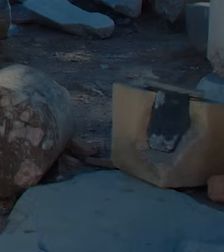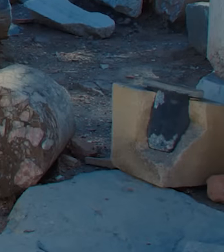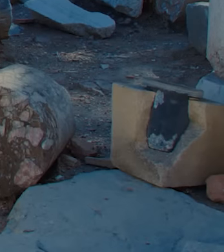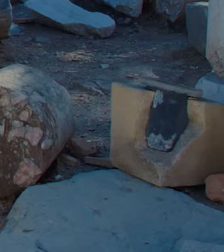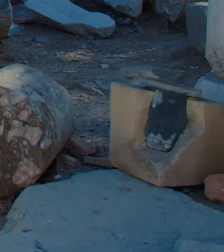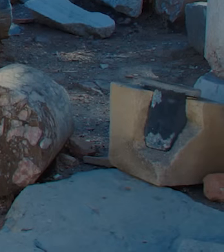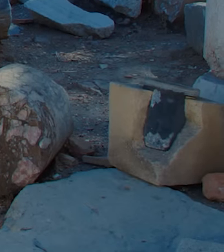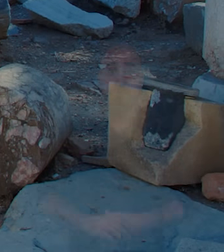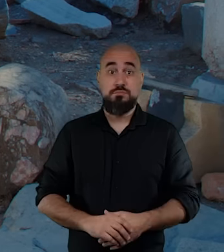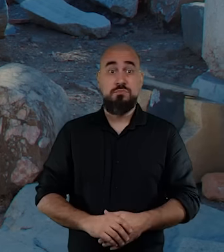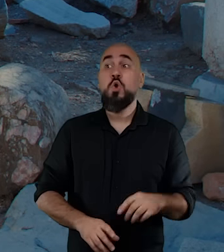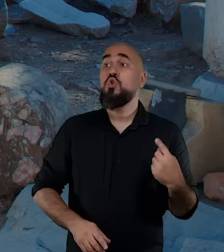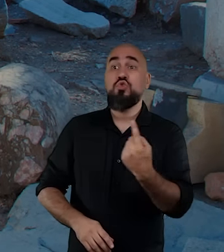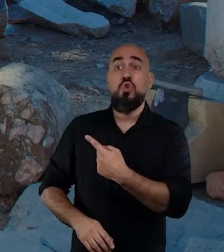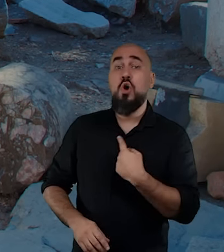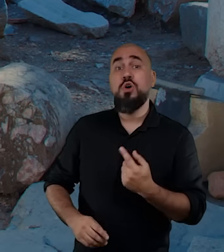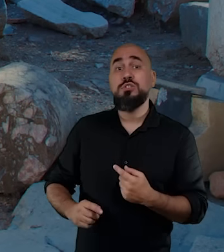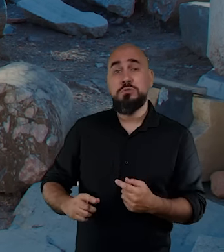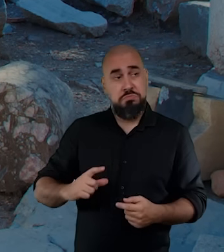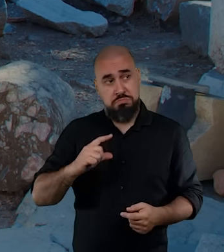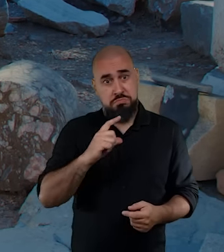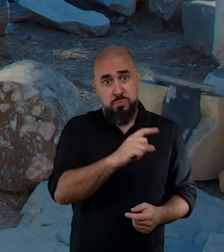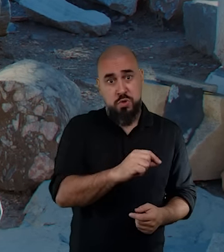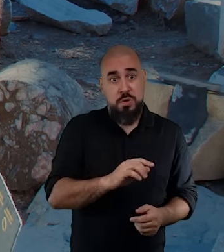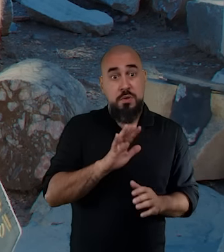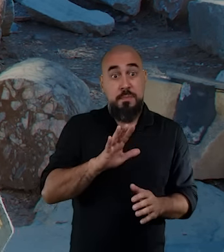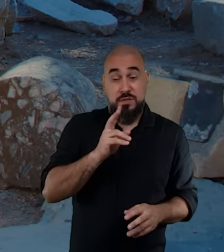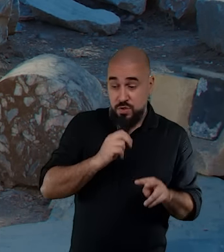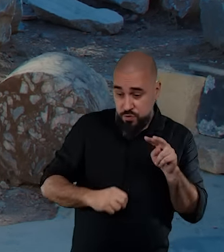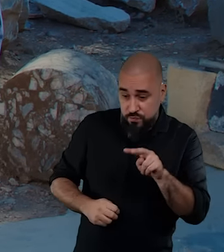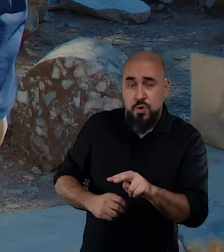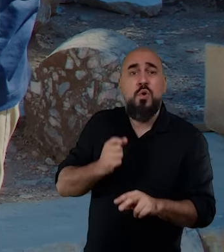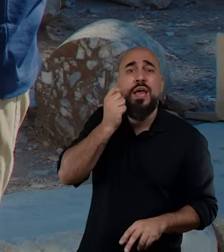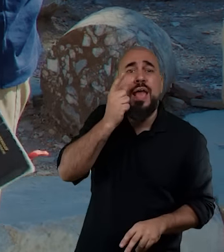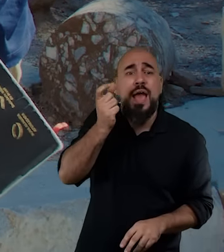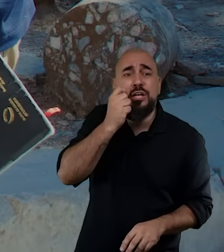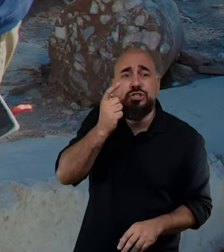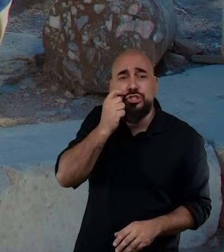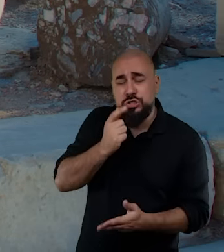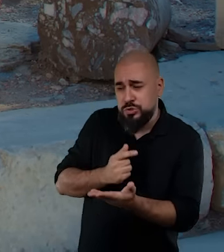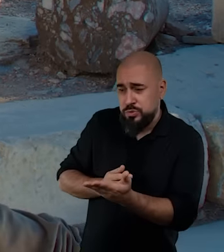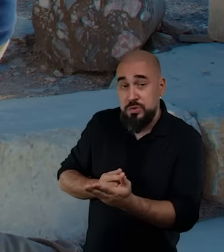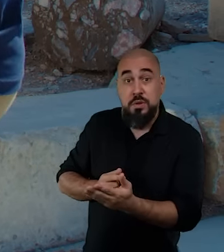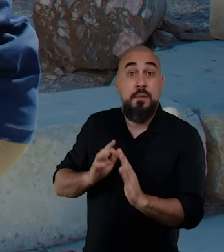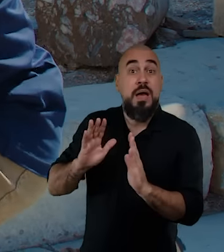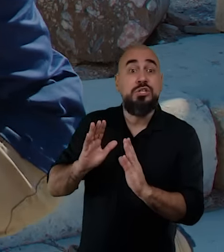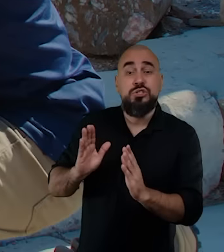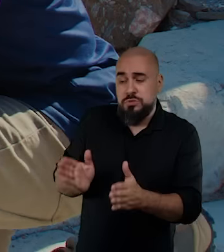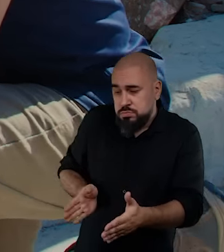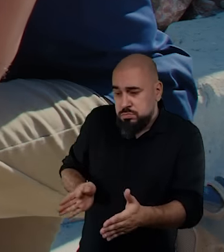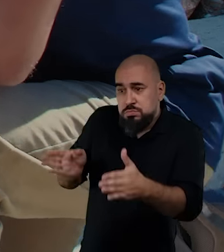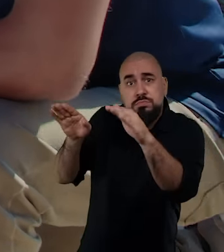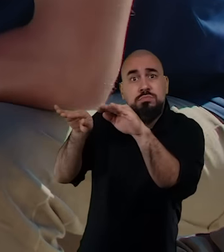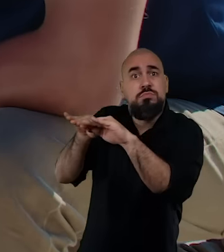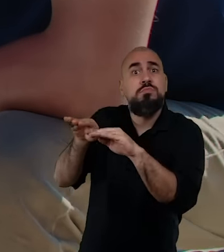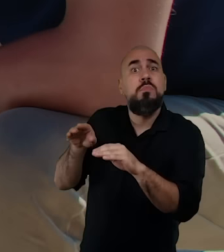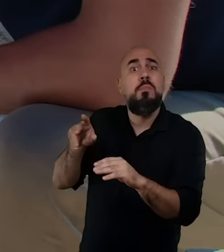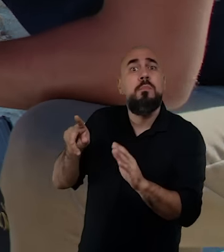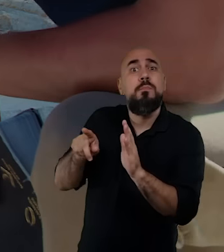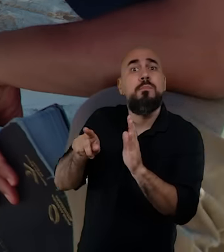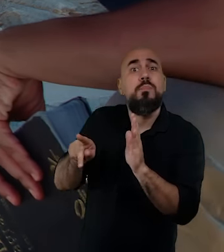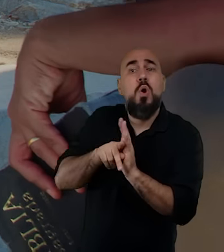A gente já estava indo embora, mas eu corri os olhos, não nesse gatinho que está aqui, mas na inscrição do altar que eu acabei de mostrar. Aqui tem